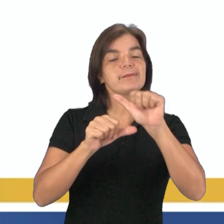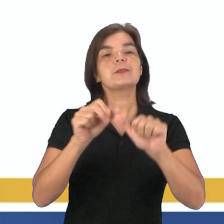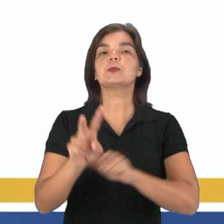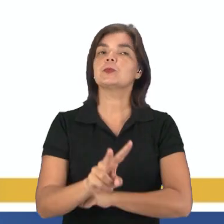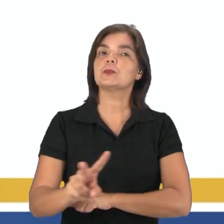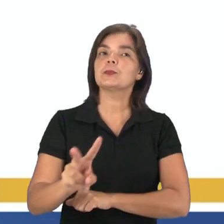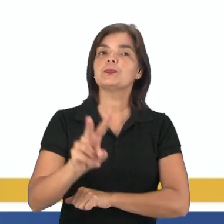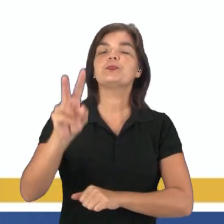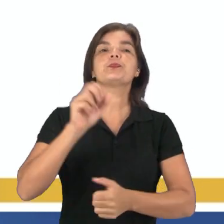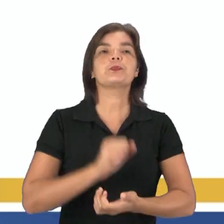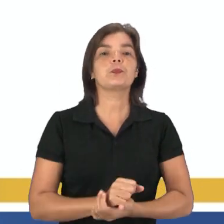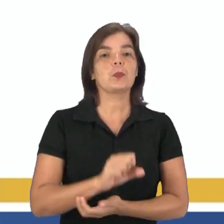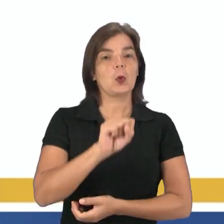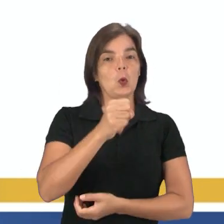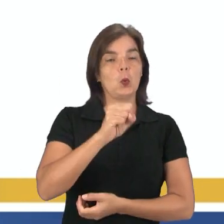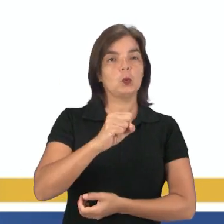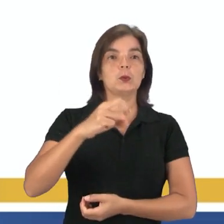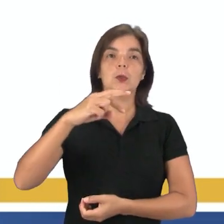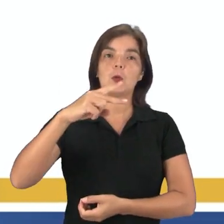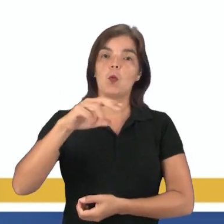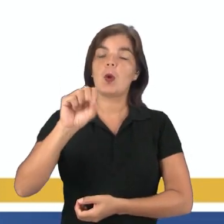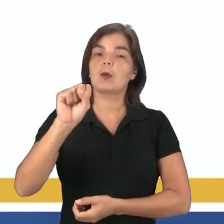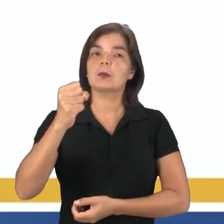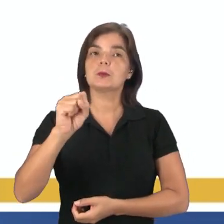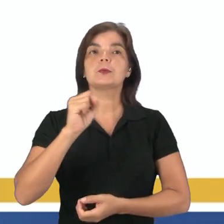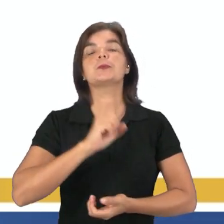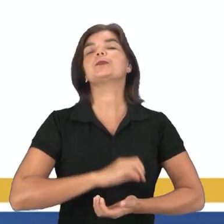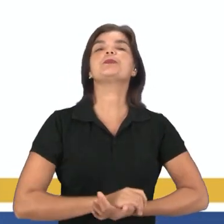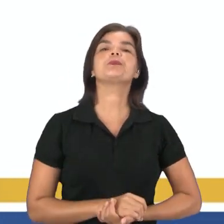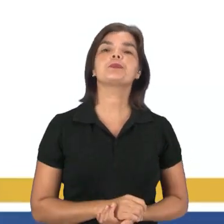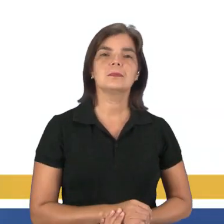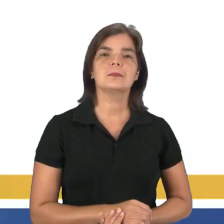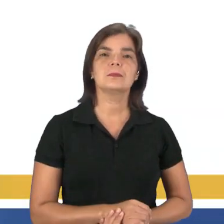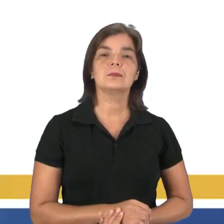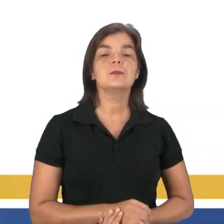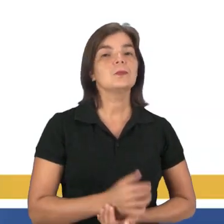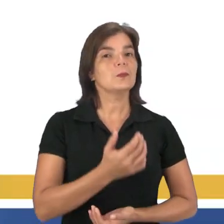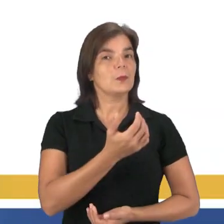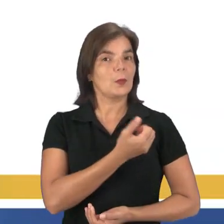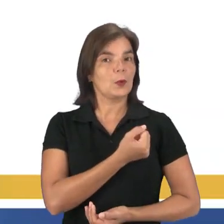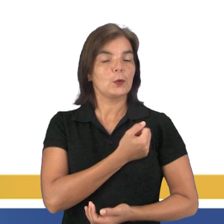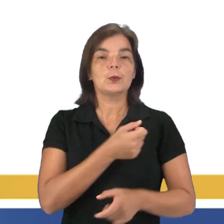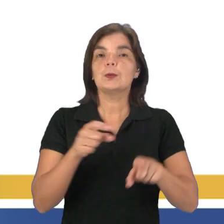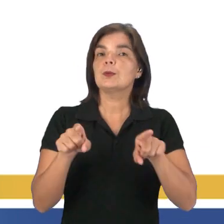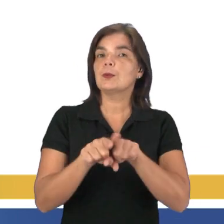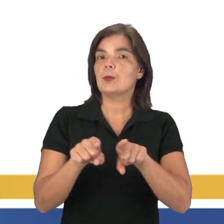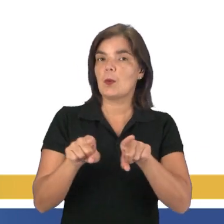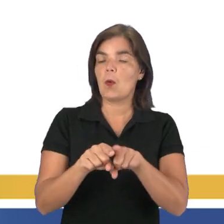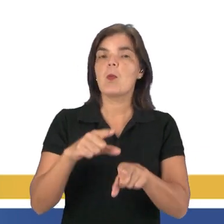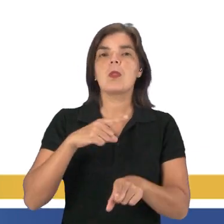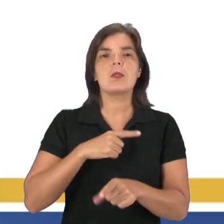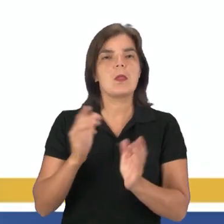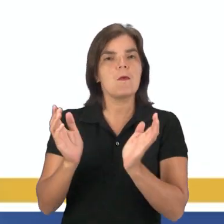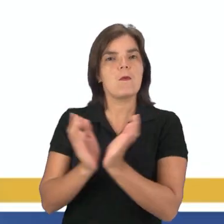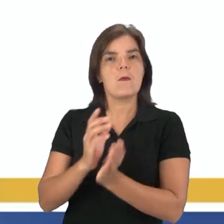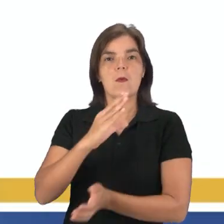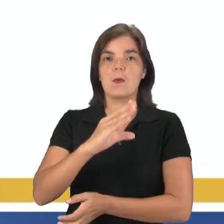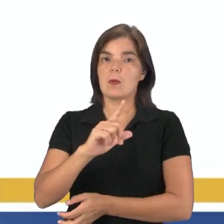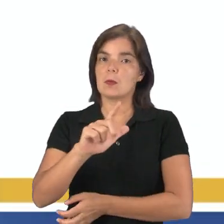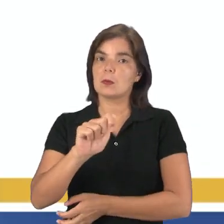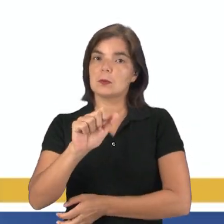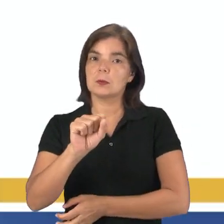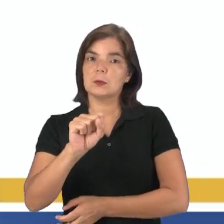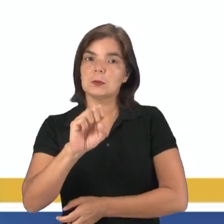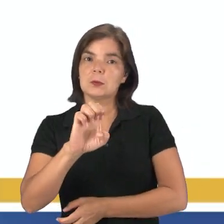seu valor. Aqui 8 vai ser igual a 8, né? Os números também têm as suas classes, né?